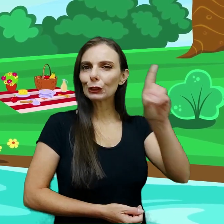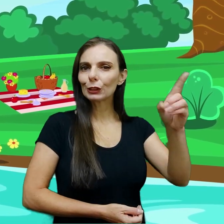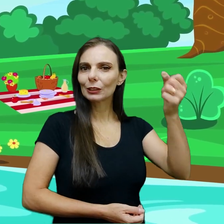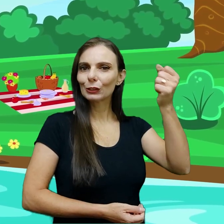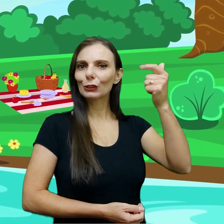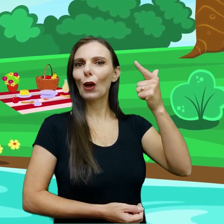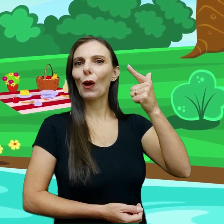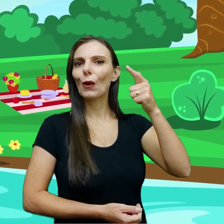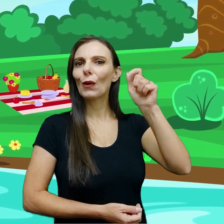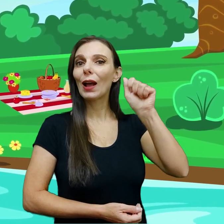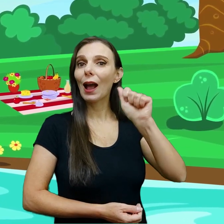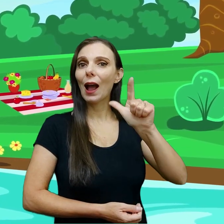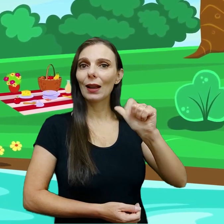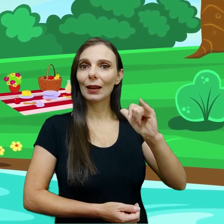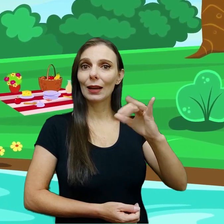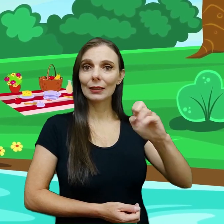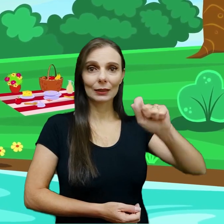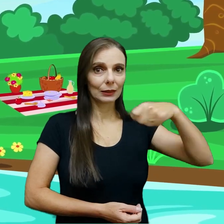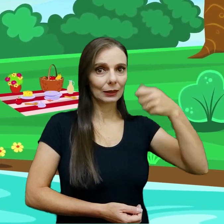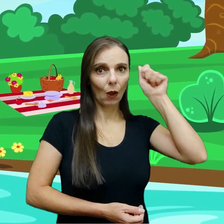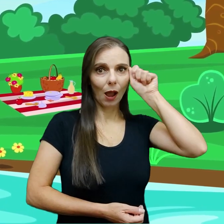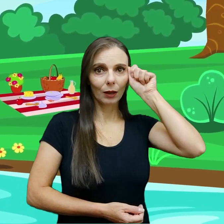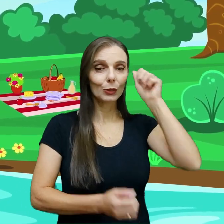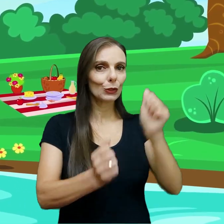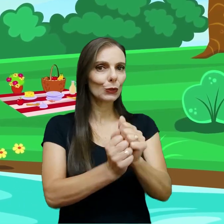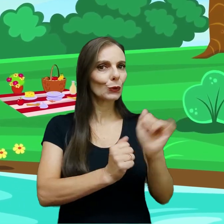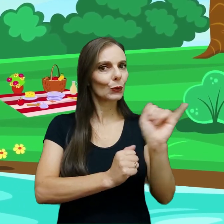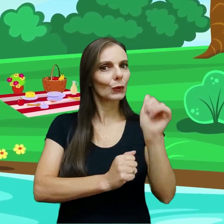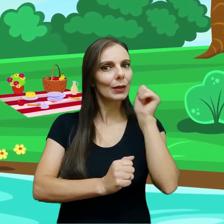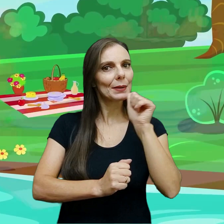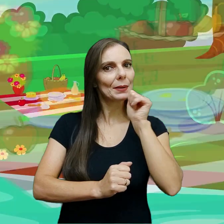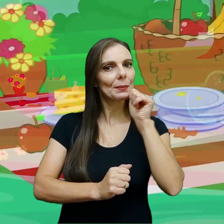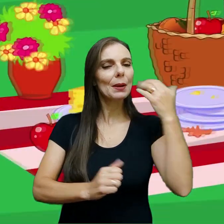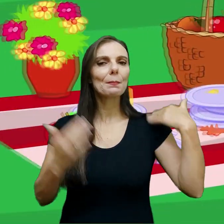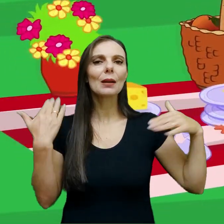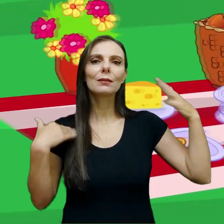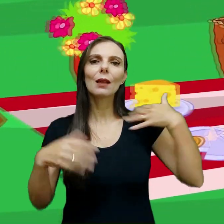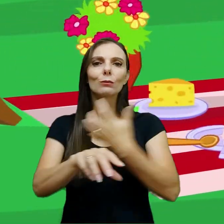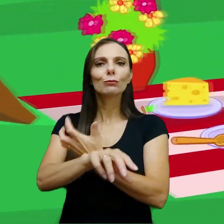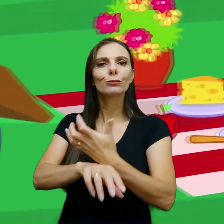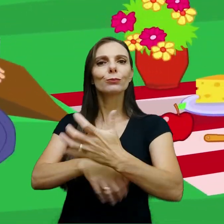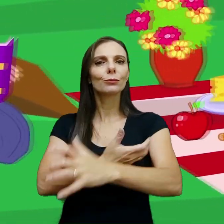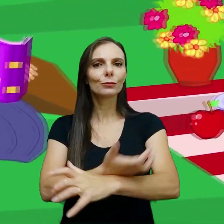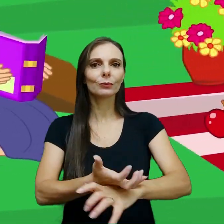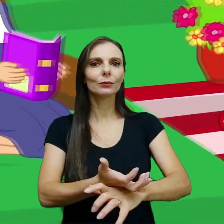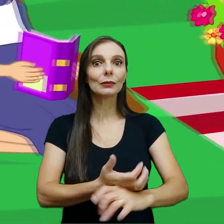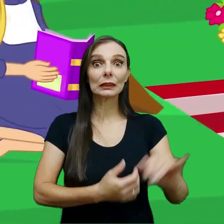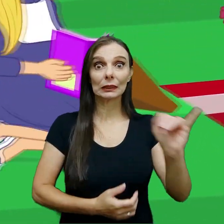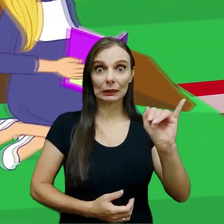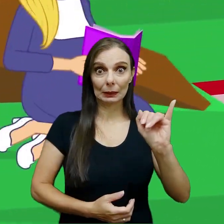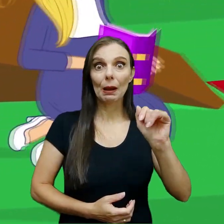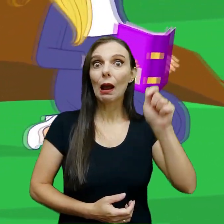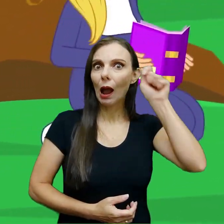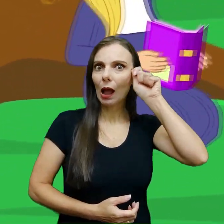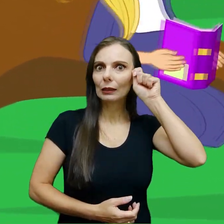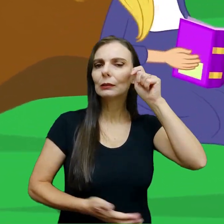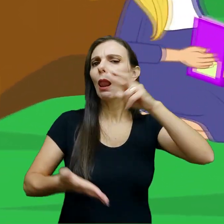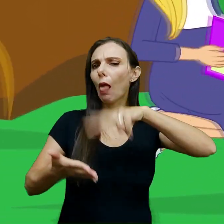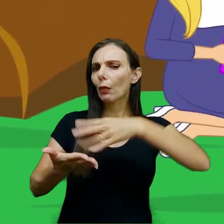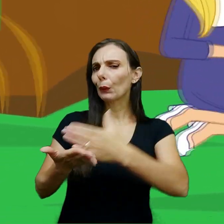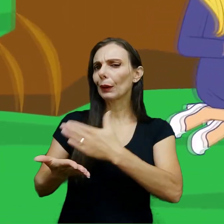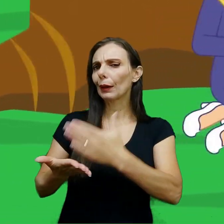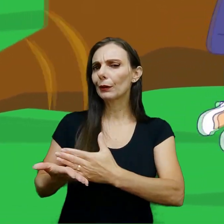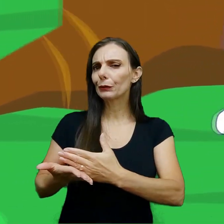dia ensolarado, Alice e sua irmã saíram para passear nos campos. A irmã de Alice estava lendo um livro e